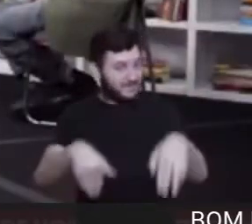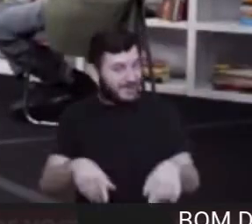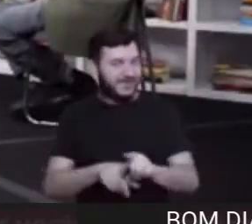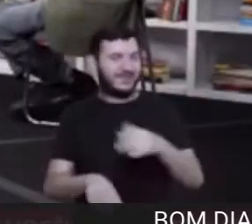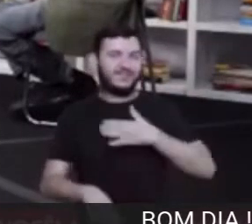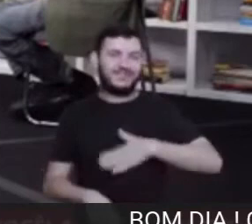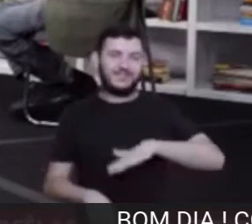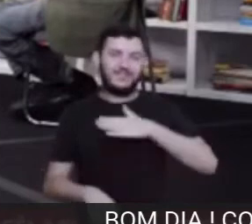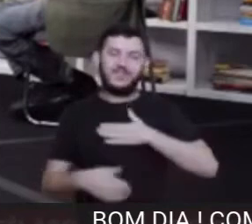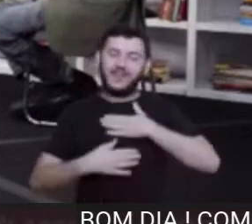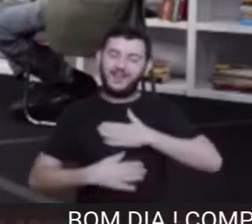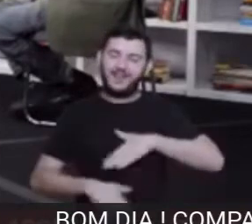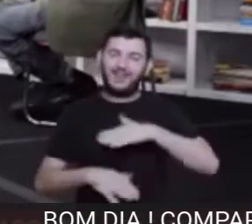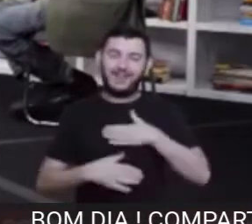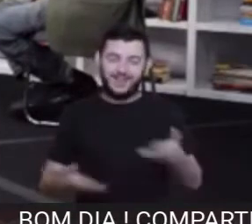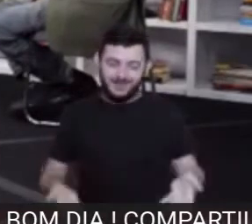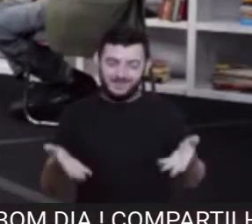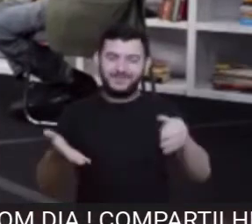estou animado.